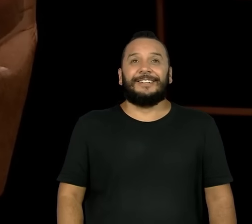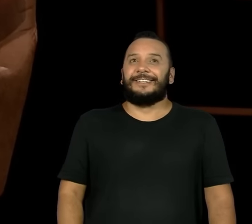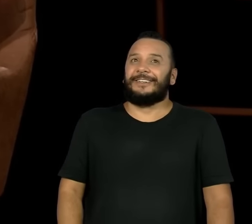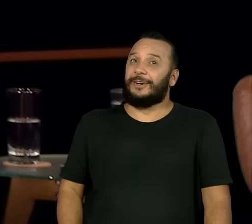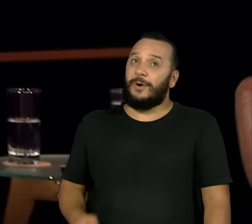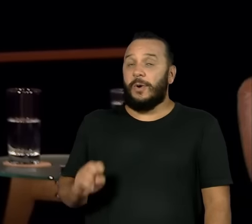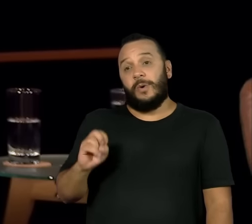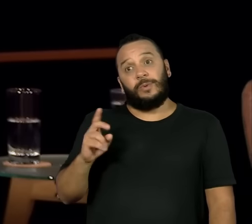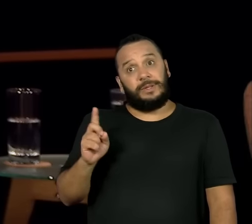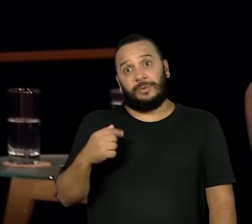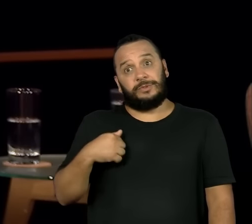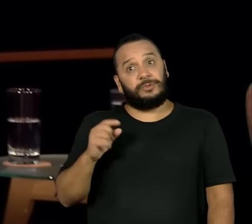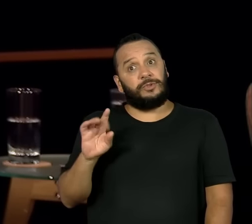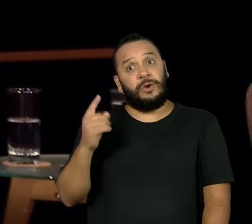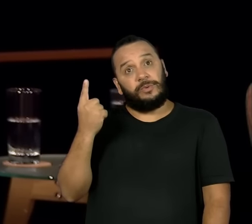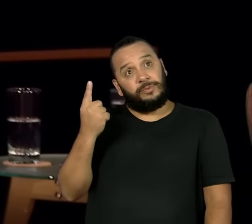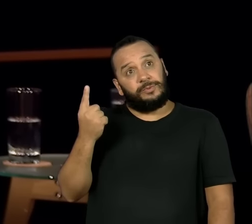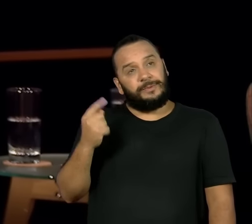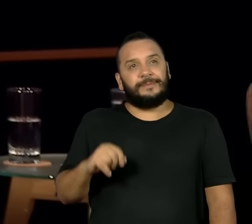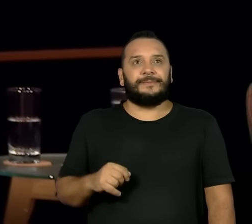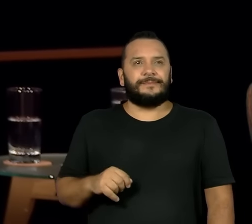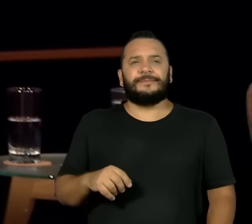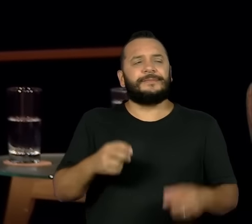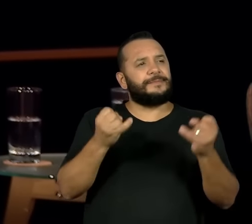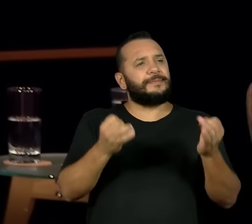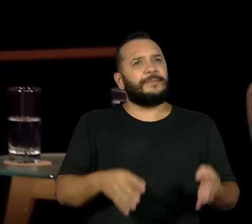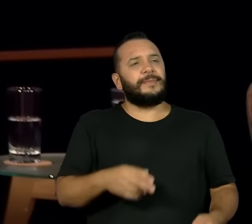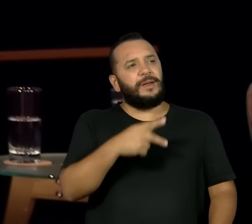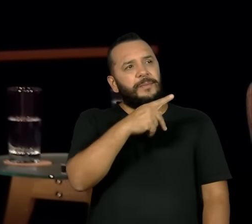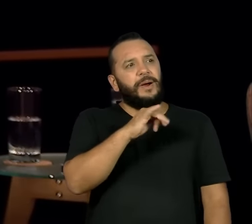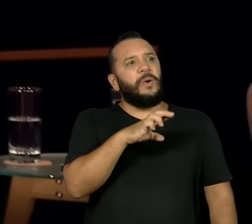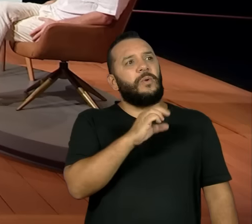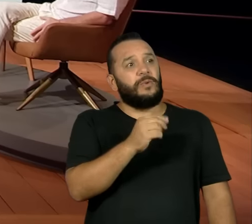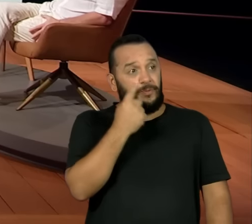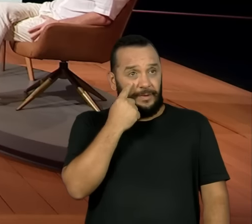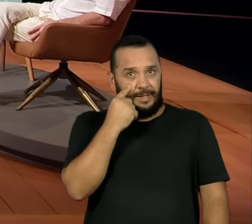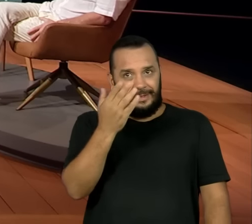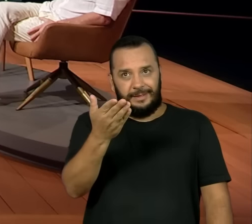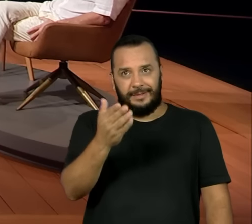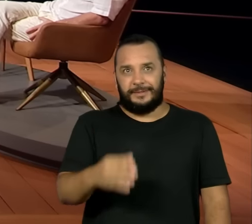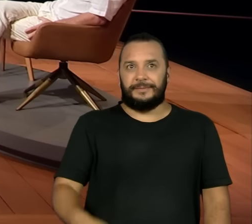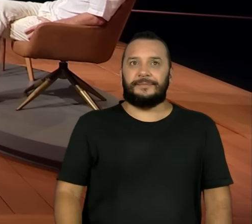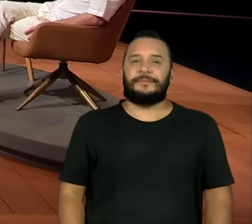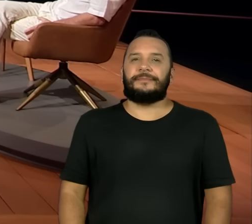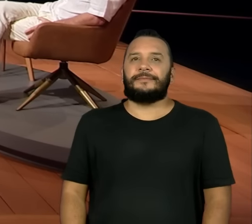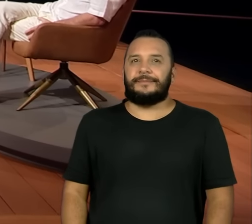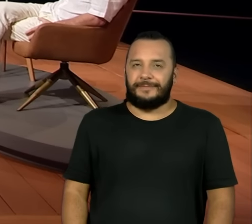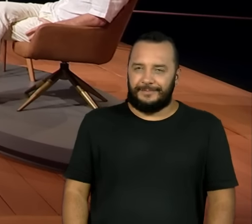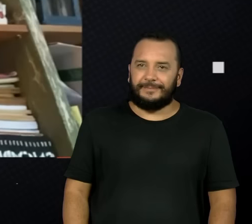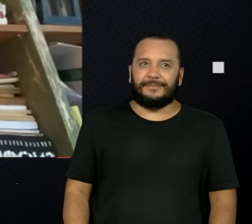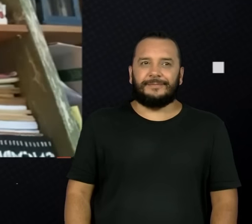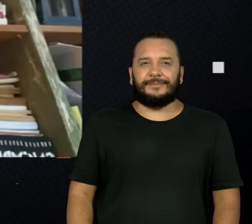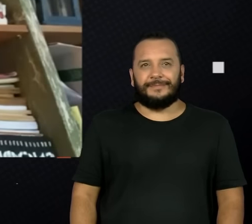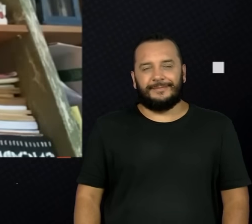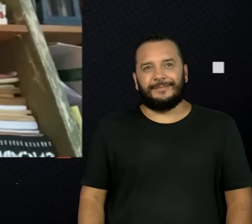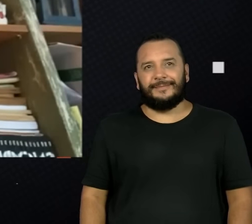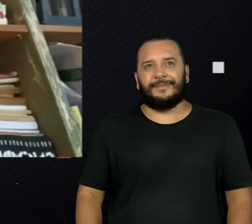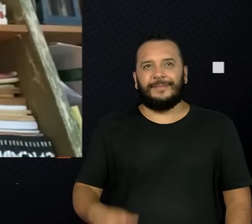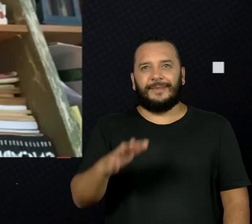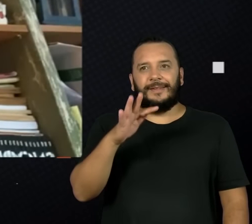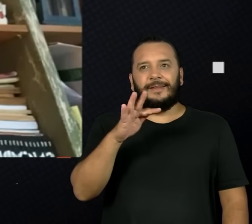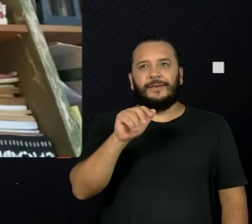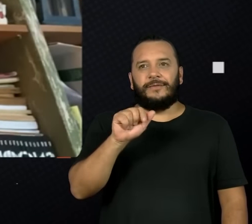eu vou fazer só um você falou do Paulo R Olha ele aí hum é eu conti o Fábio